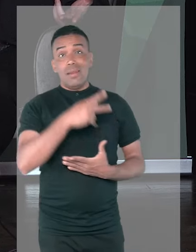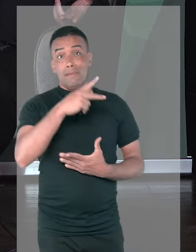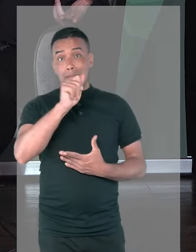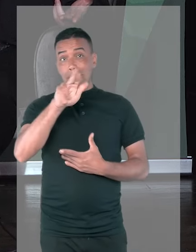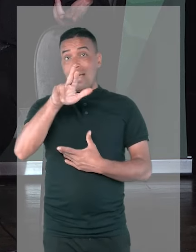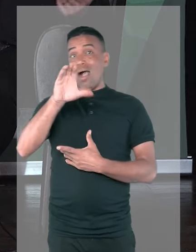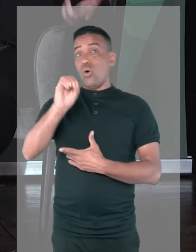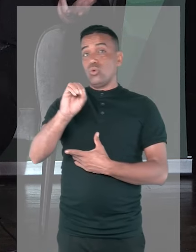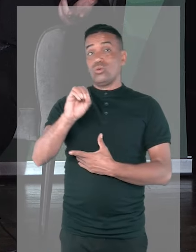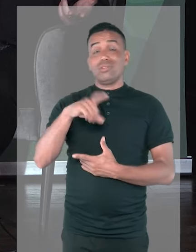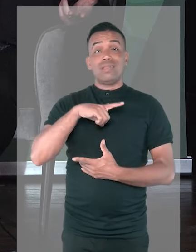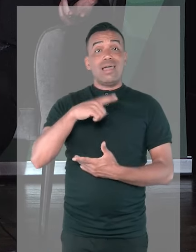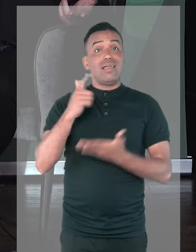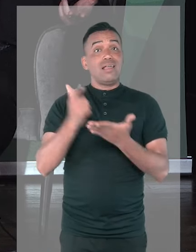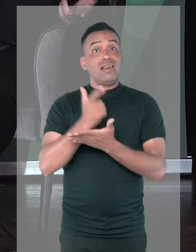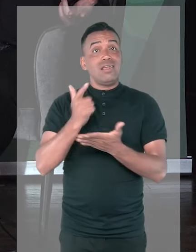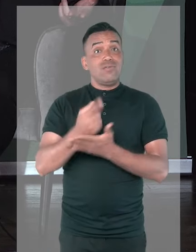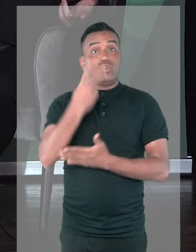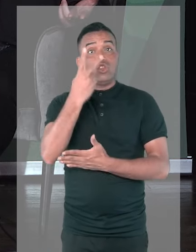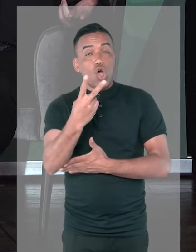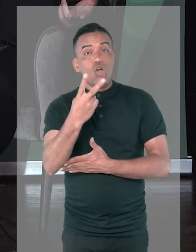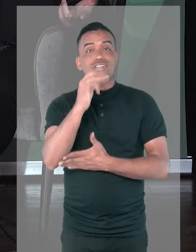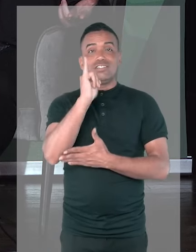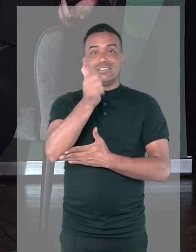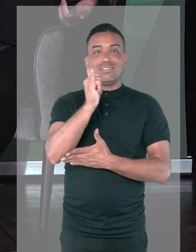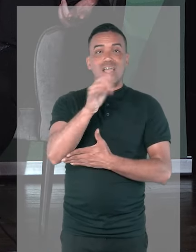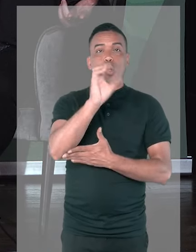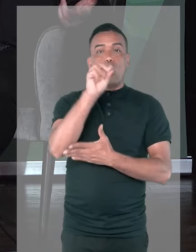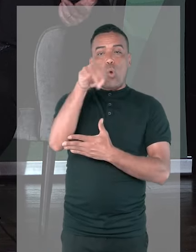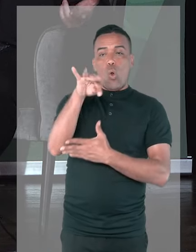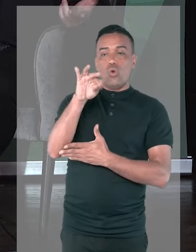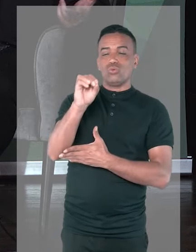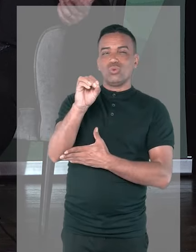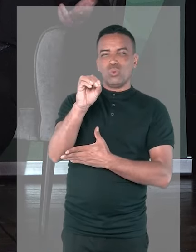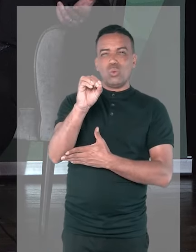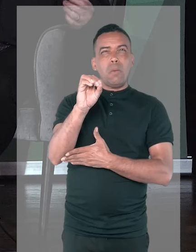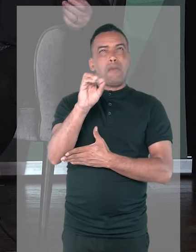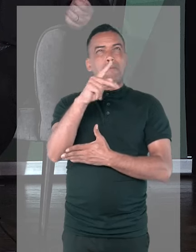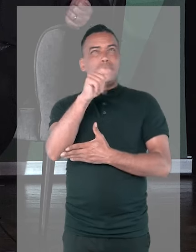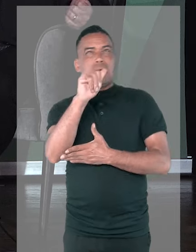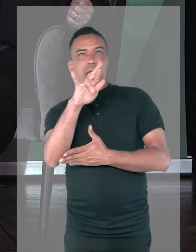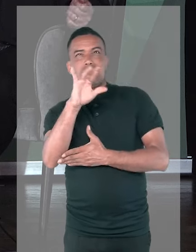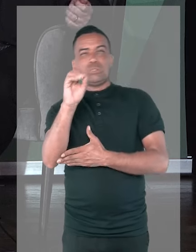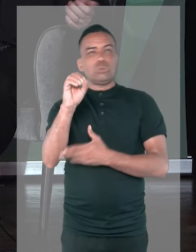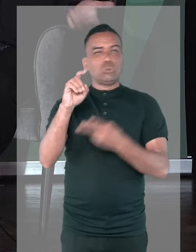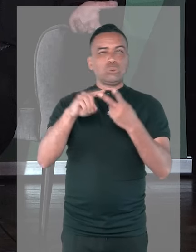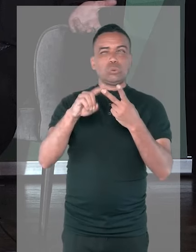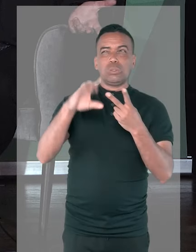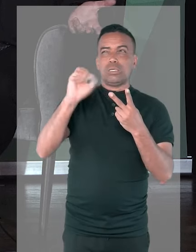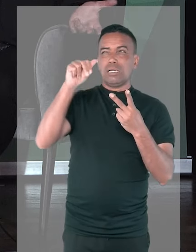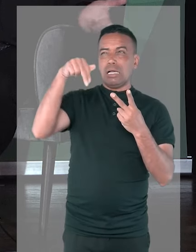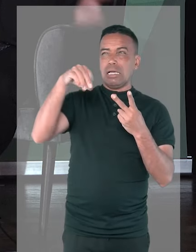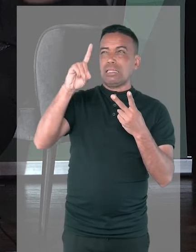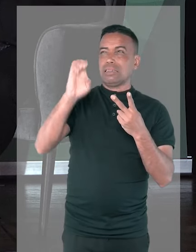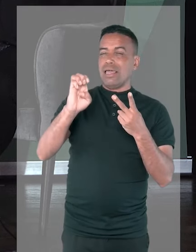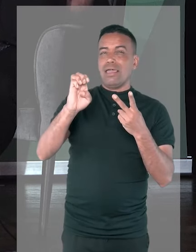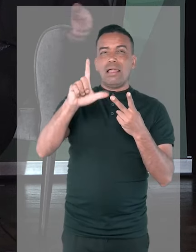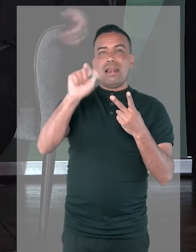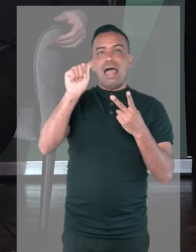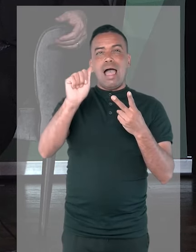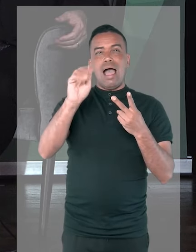de contos, Paraísos Artificiais e O Candelabro, sei lá, me esqueci o título agora. Um cara